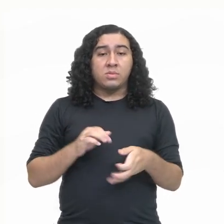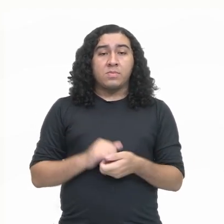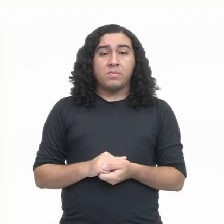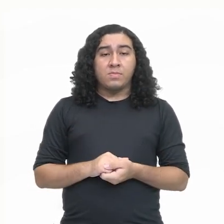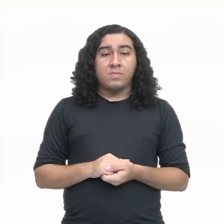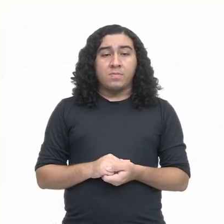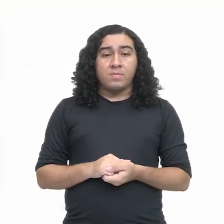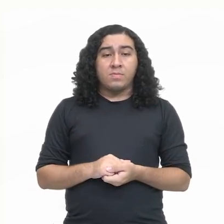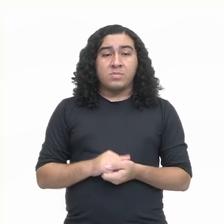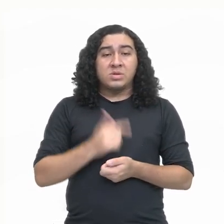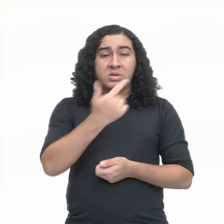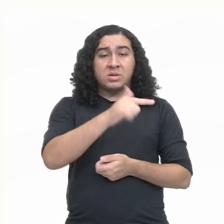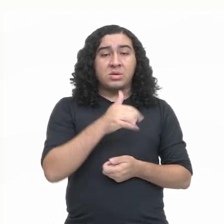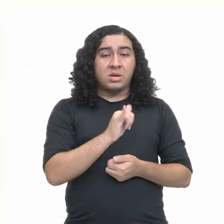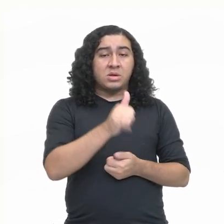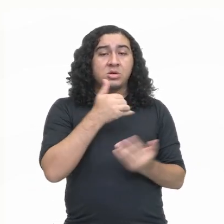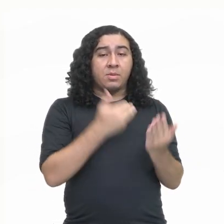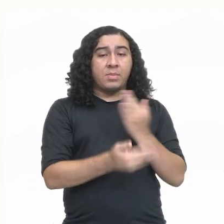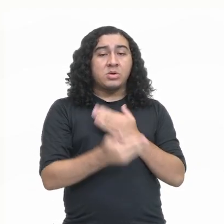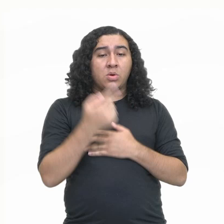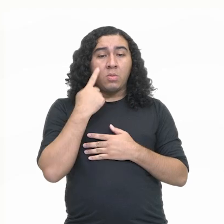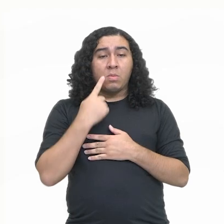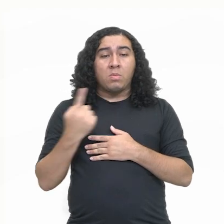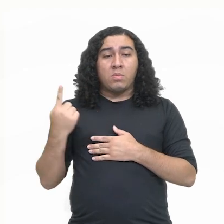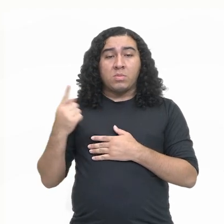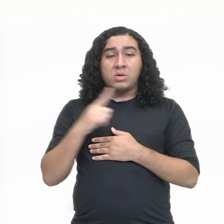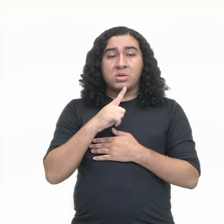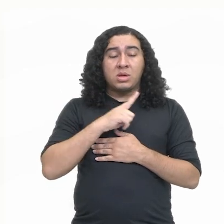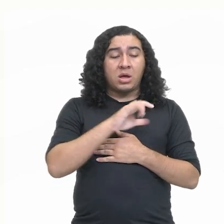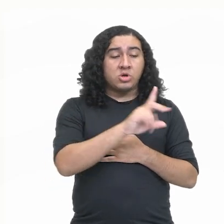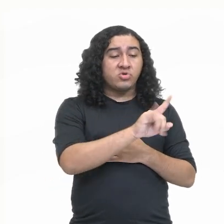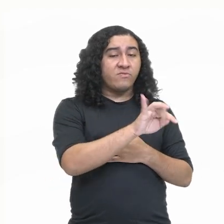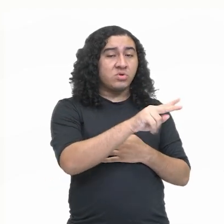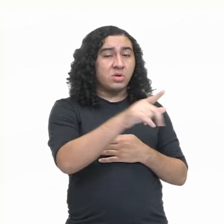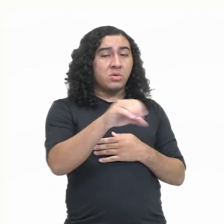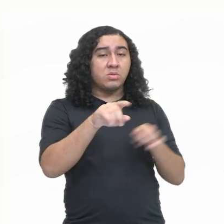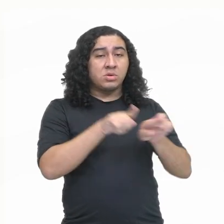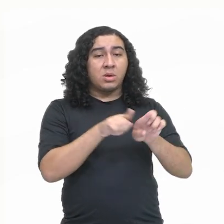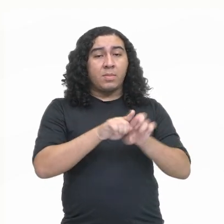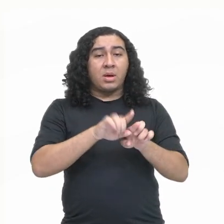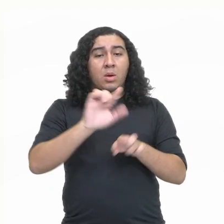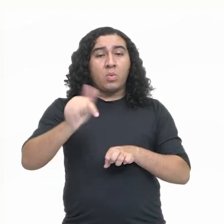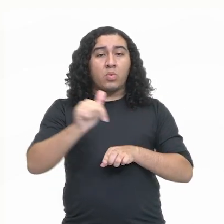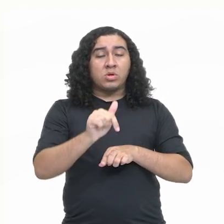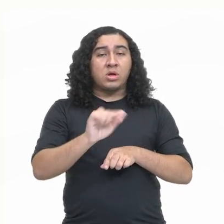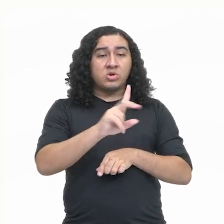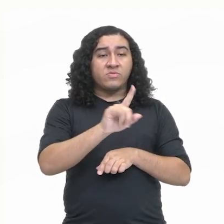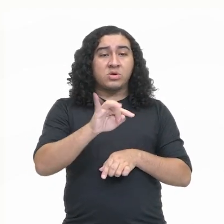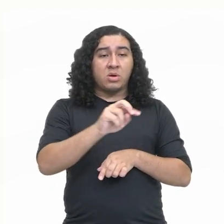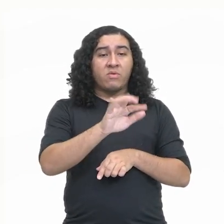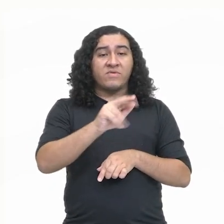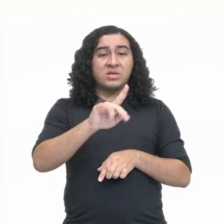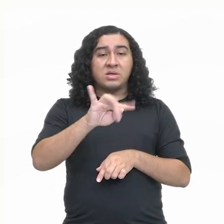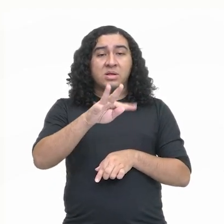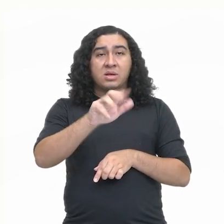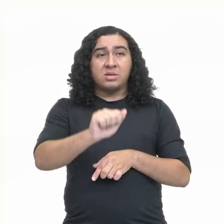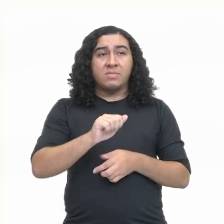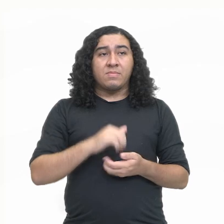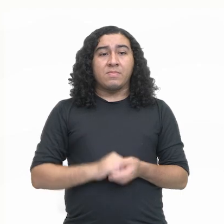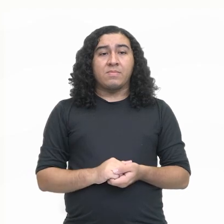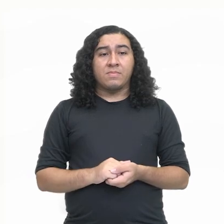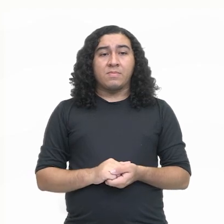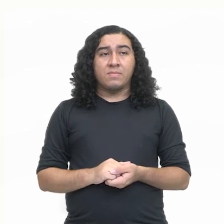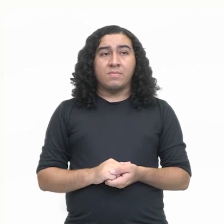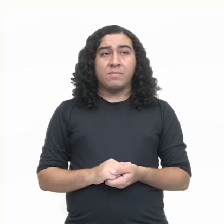que não há gasto de energia, que é a difusão e a difusão facilitada.